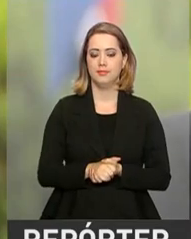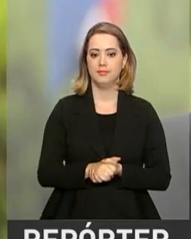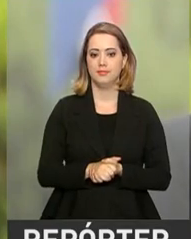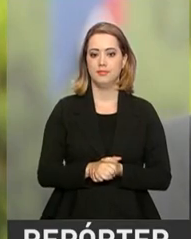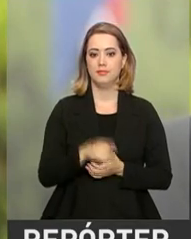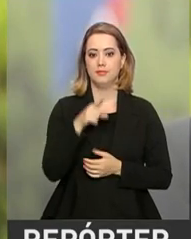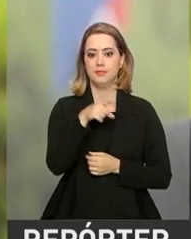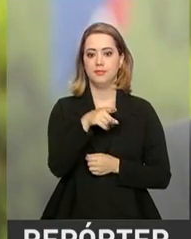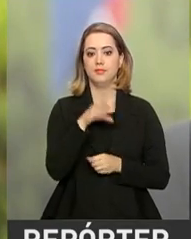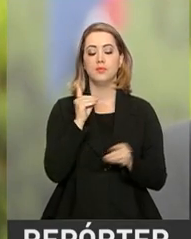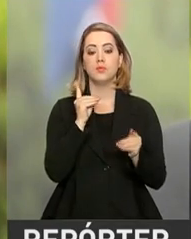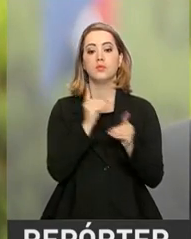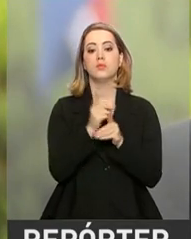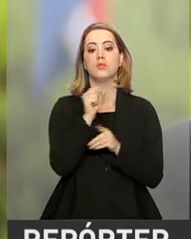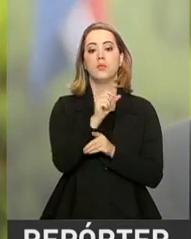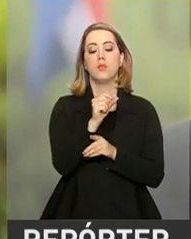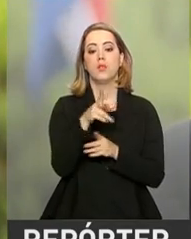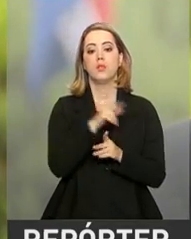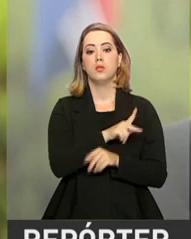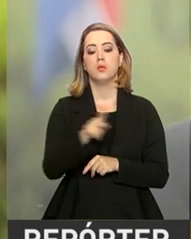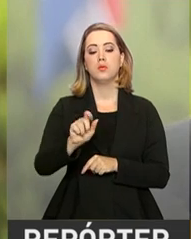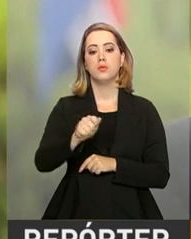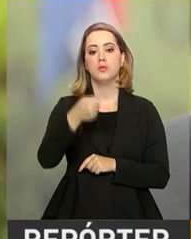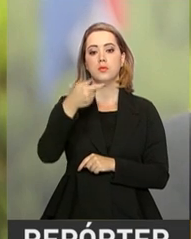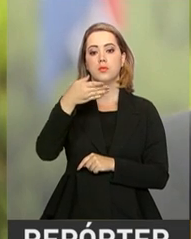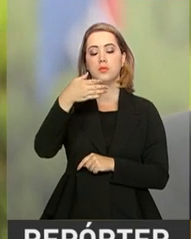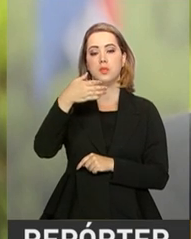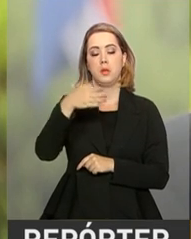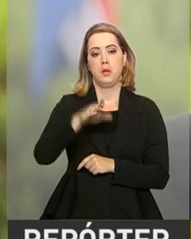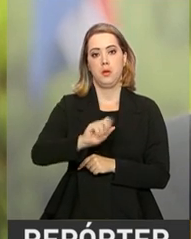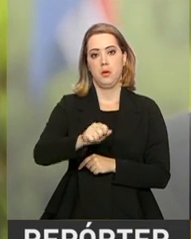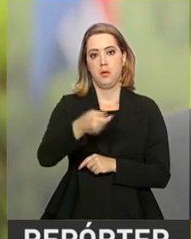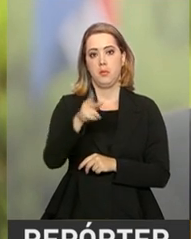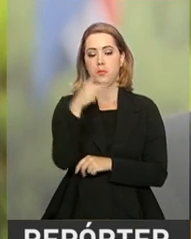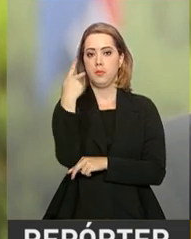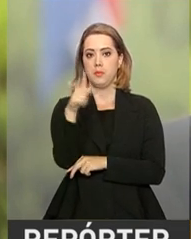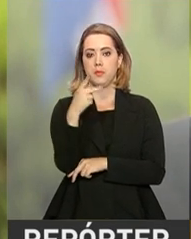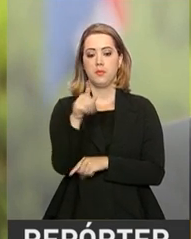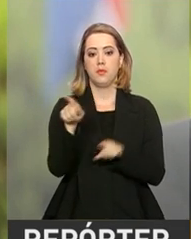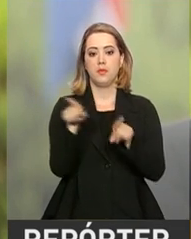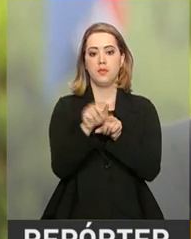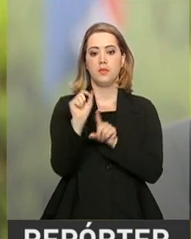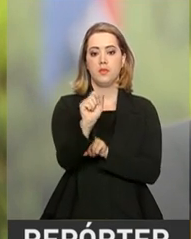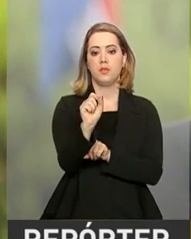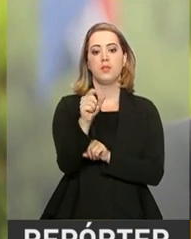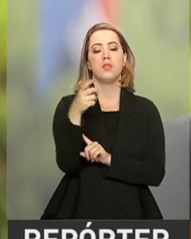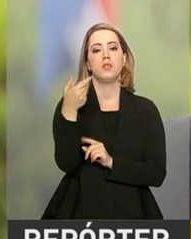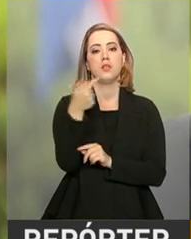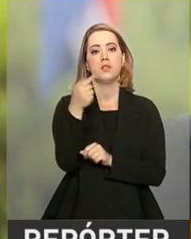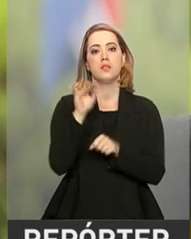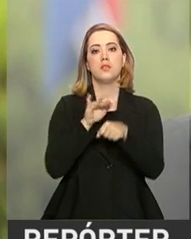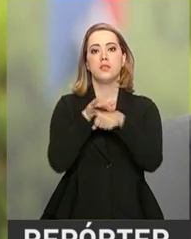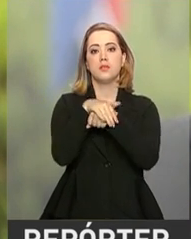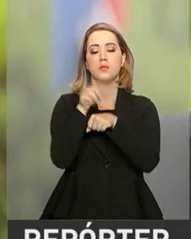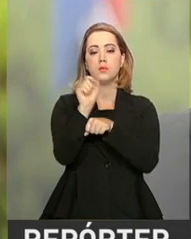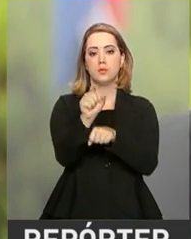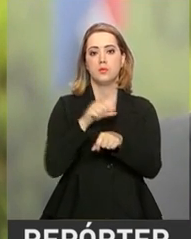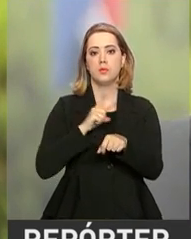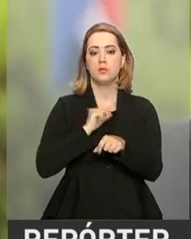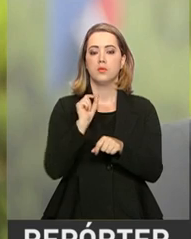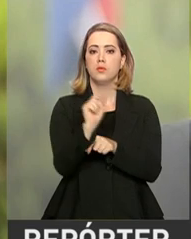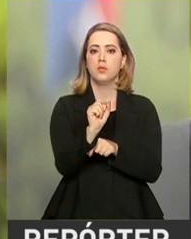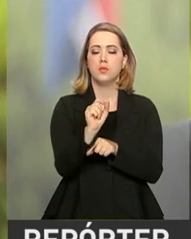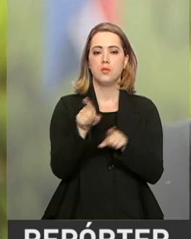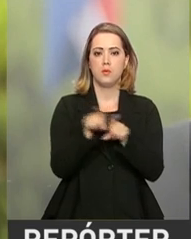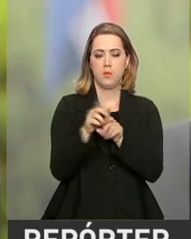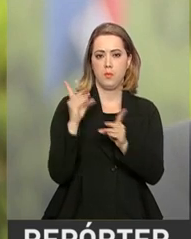Ele vai ser recebido pelo presidente paraguaio, Horácio Cartes, na residência oficial, por volta das 7 horas da noite, no horário de Brasília. No